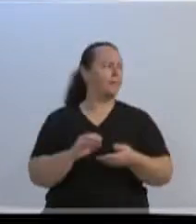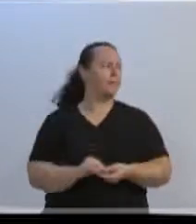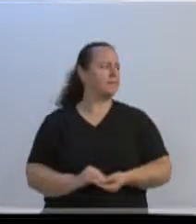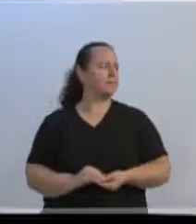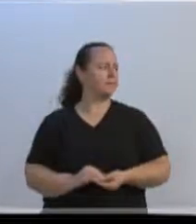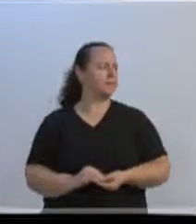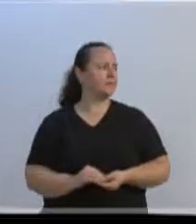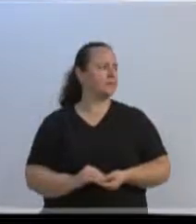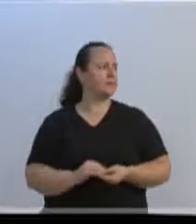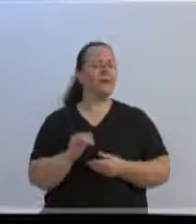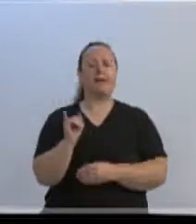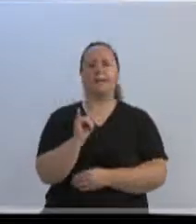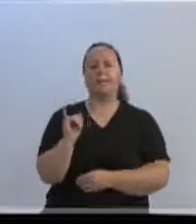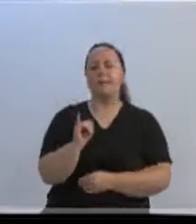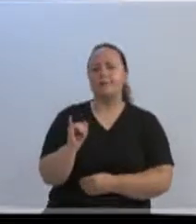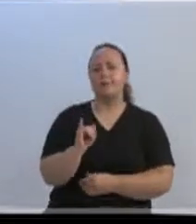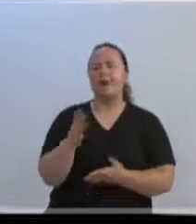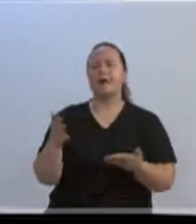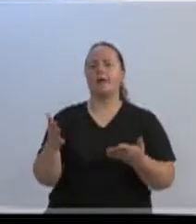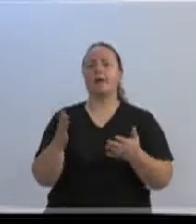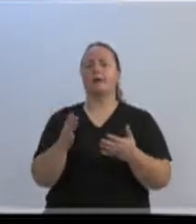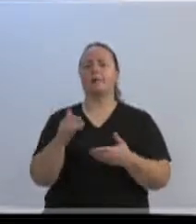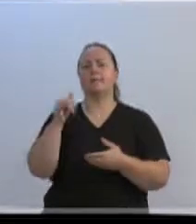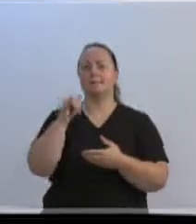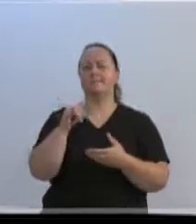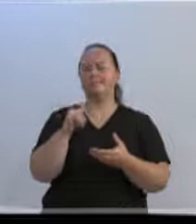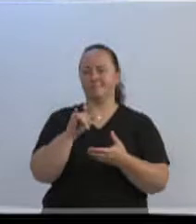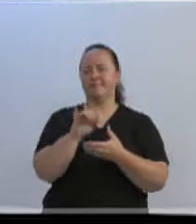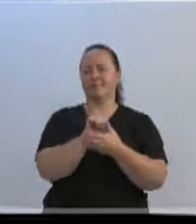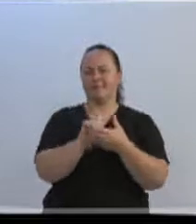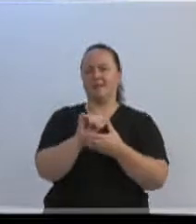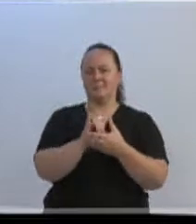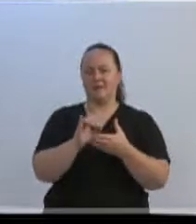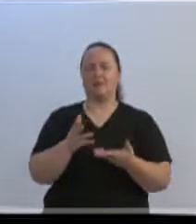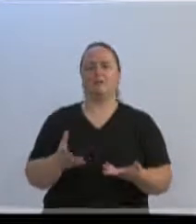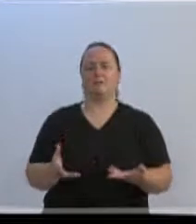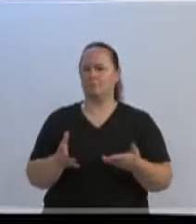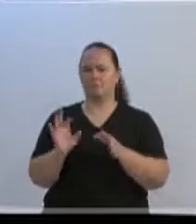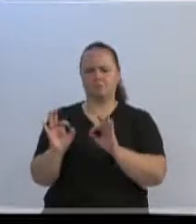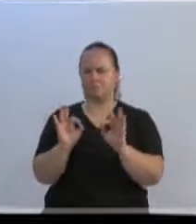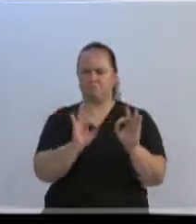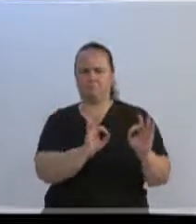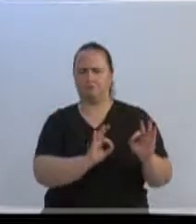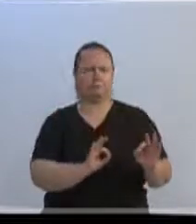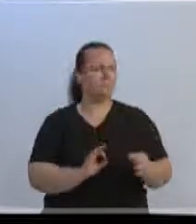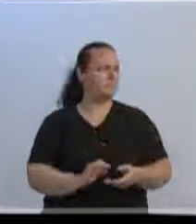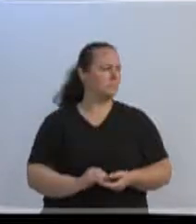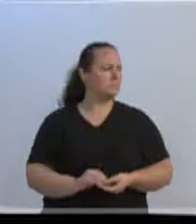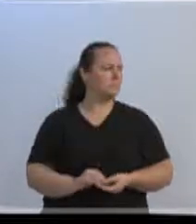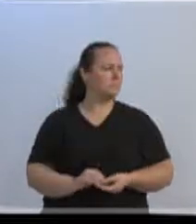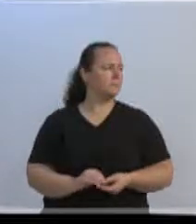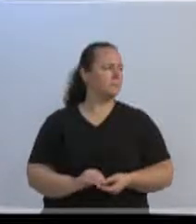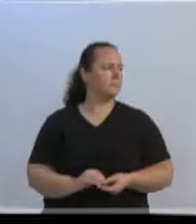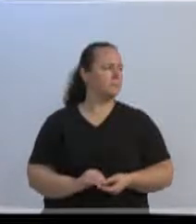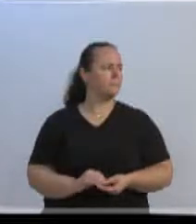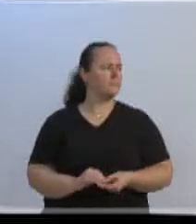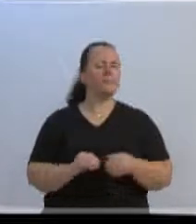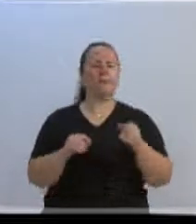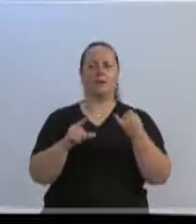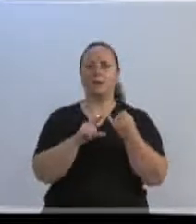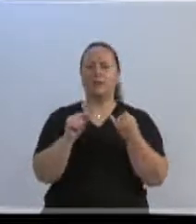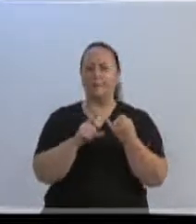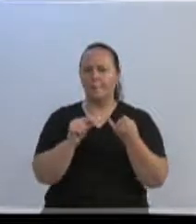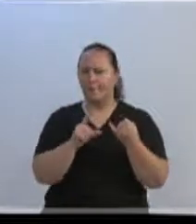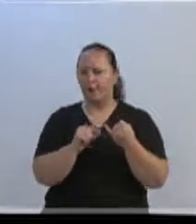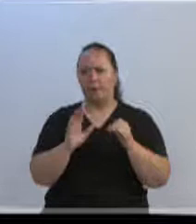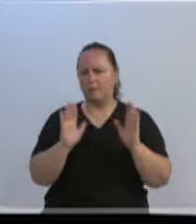cidades aí itajaí o fechada olha só realmente um estacionamento decente tudo bonitinho próximo à rodoviária terminal de itapema que é privatizado mas